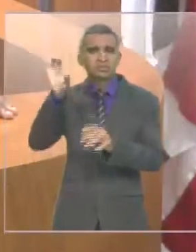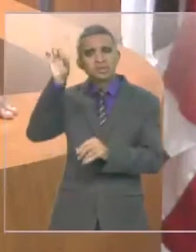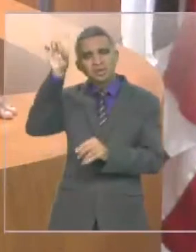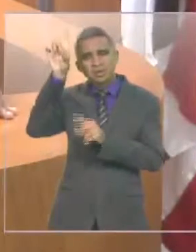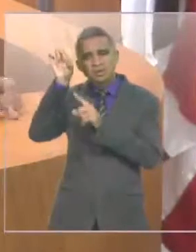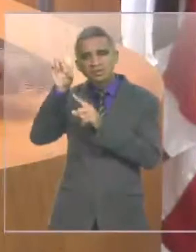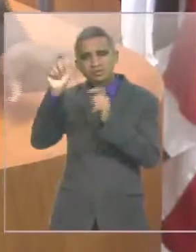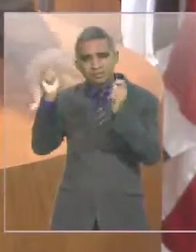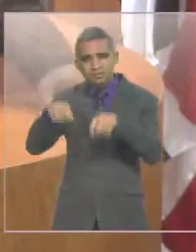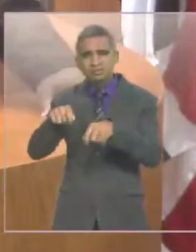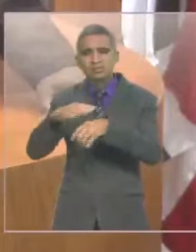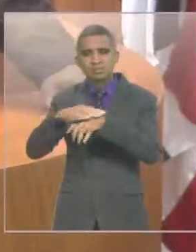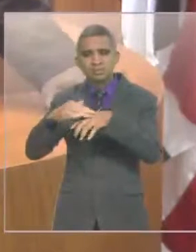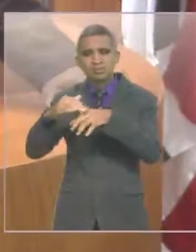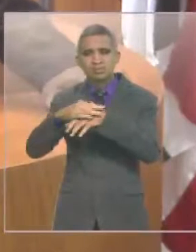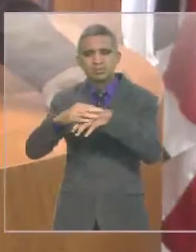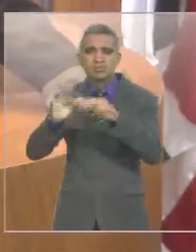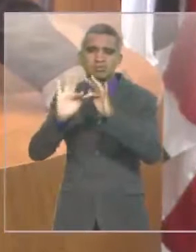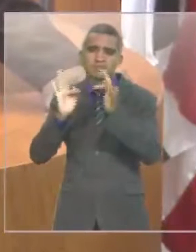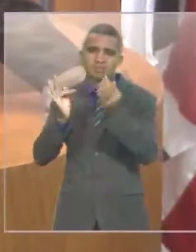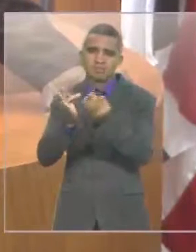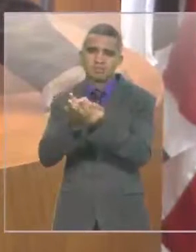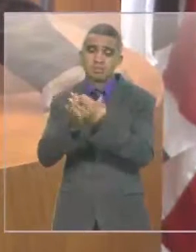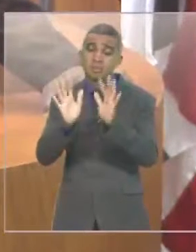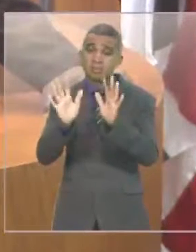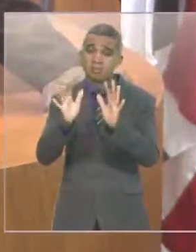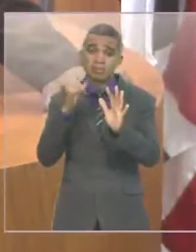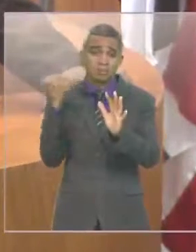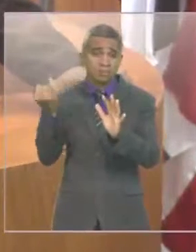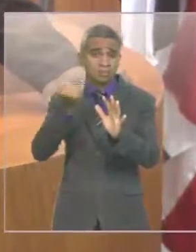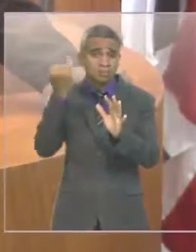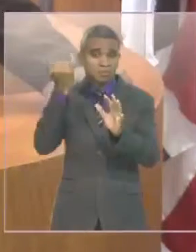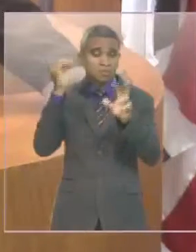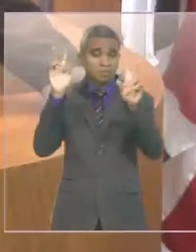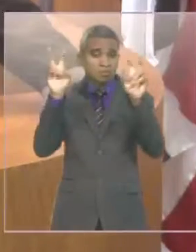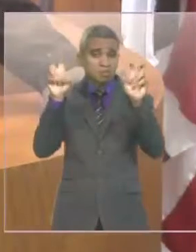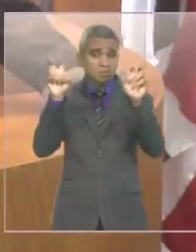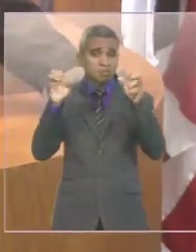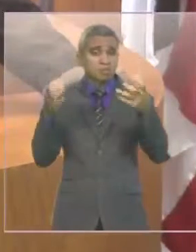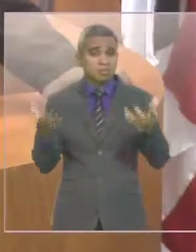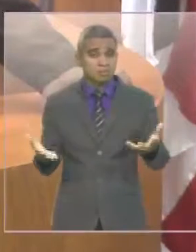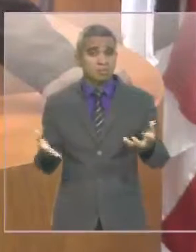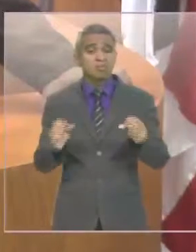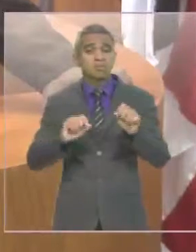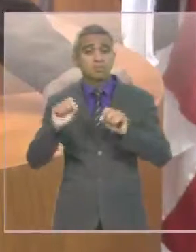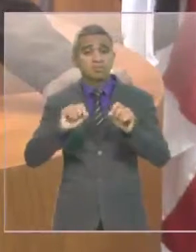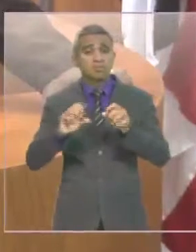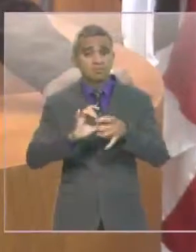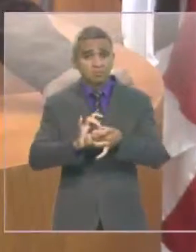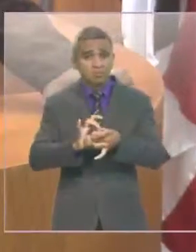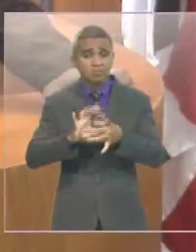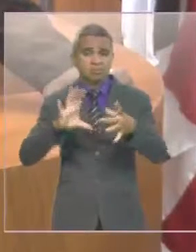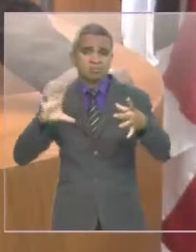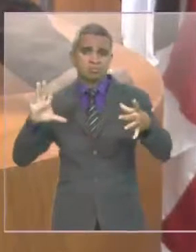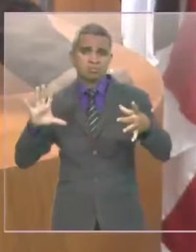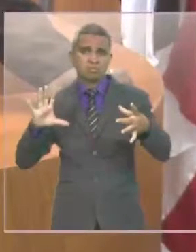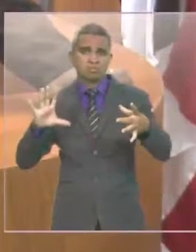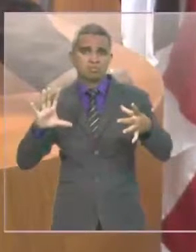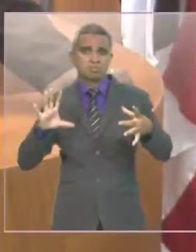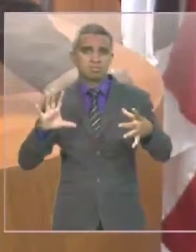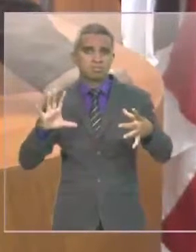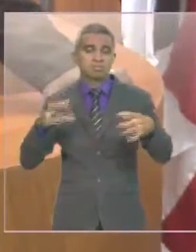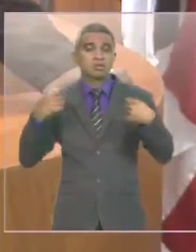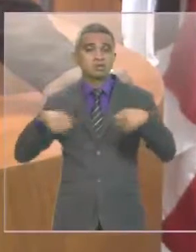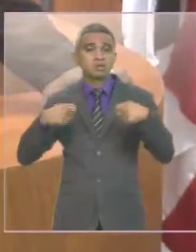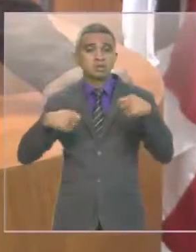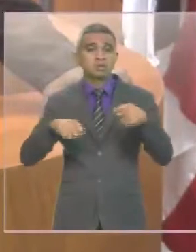mas é importante nós tratamos desse assunto um desmilitarização das tropas tirar